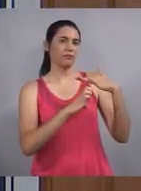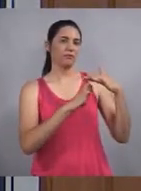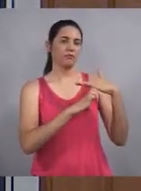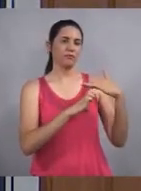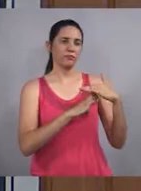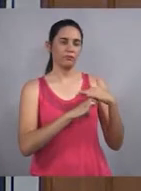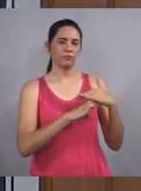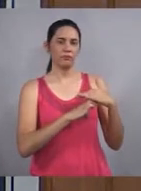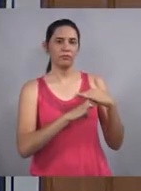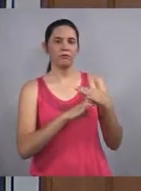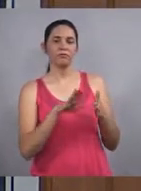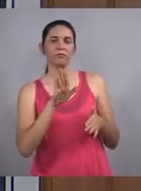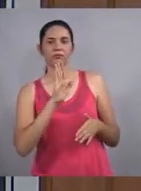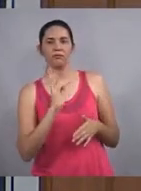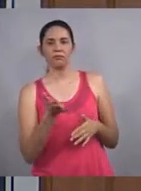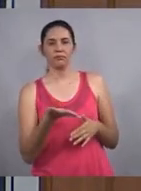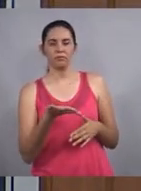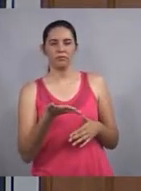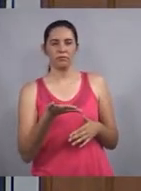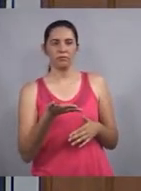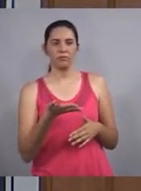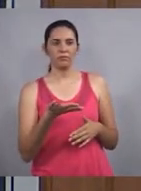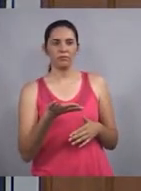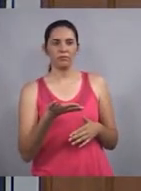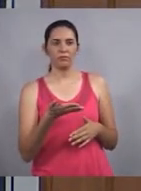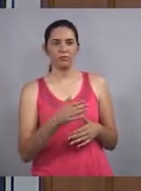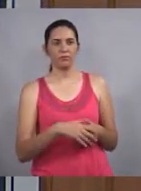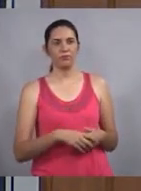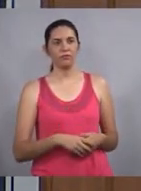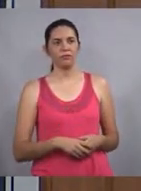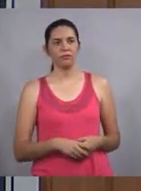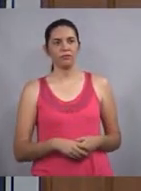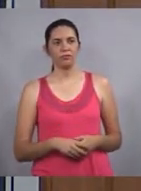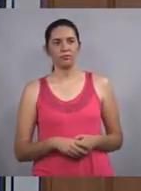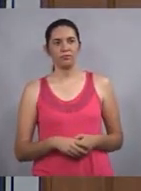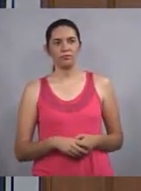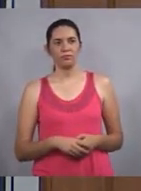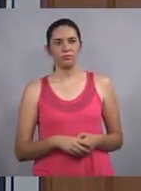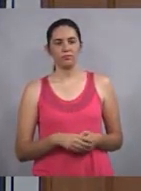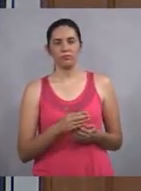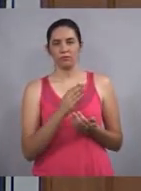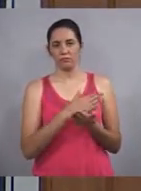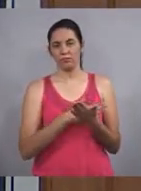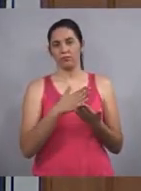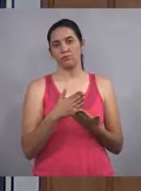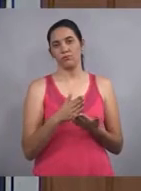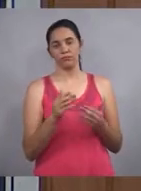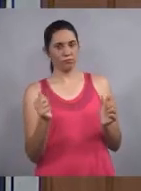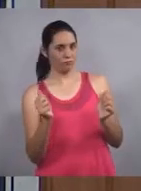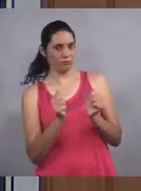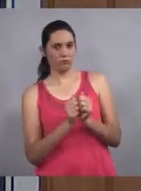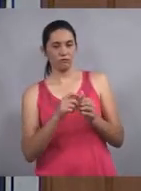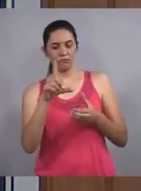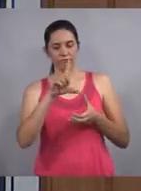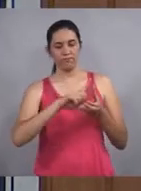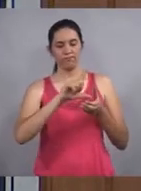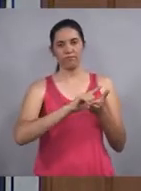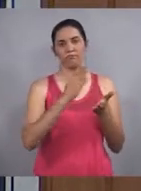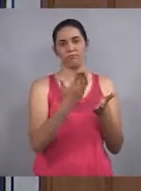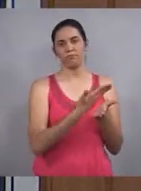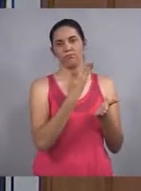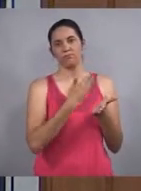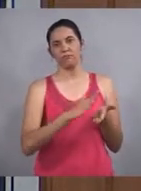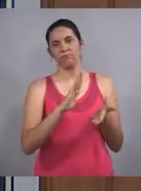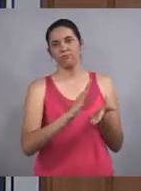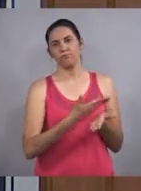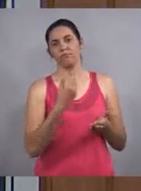doutor Nardi, que já saia dali, já nasça ali, já uma coleta seletiva dentro